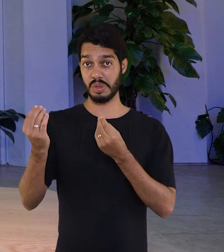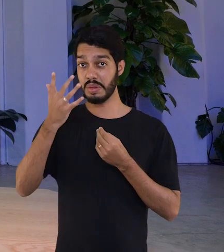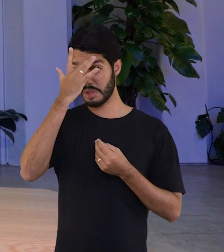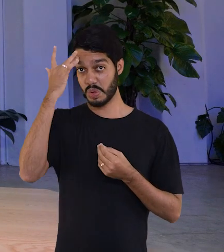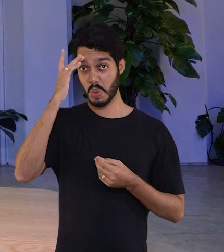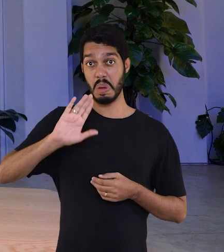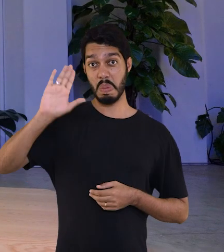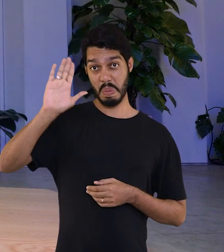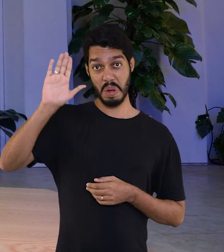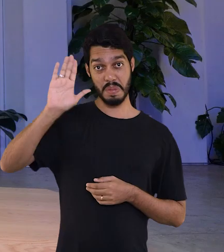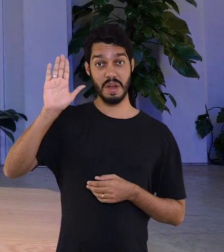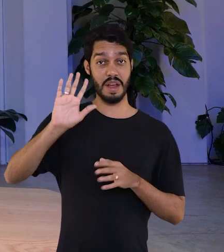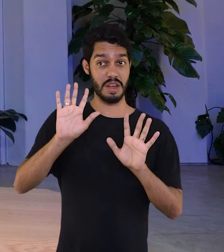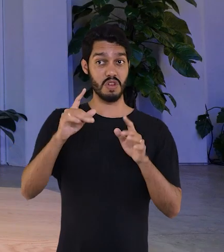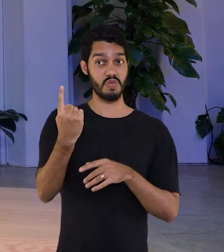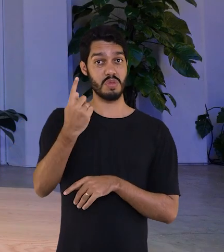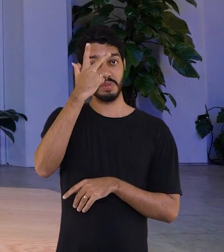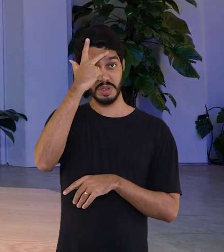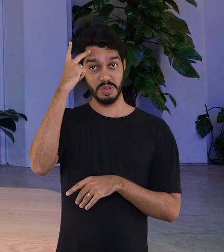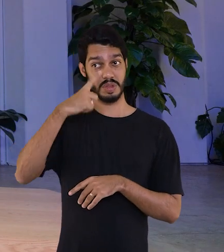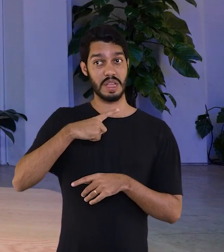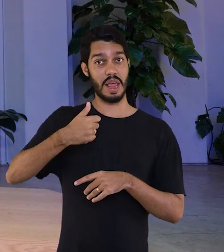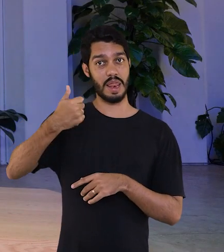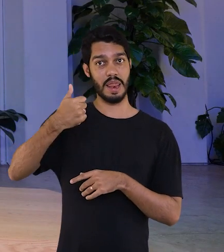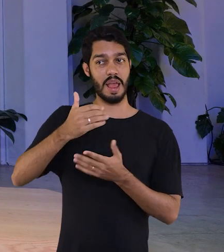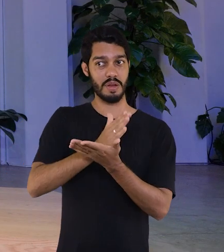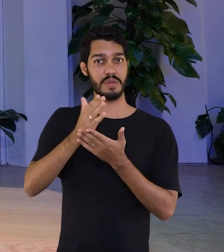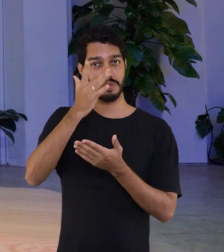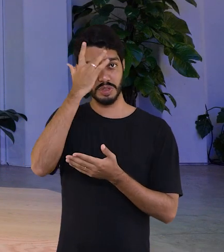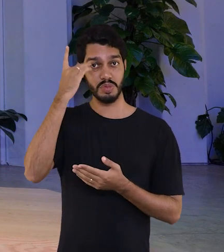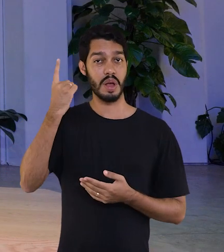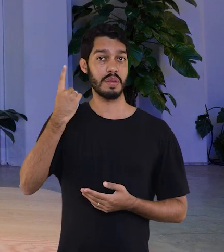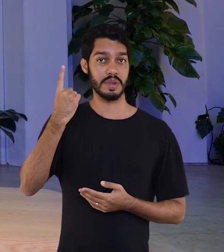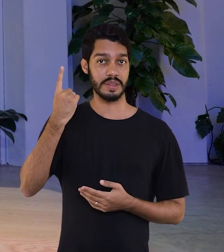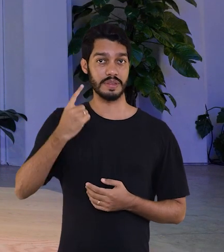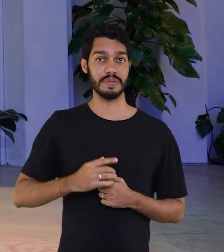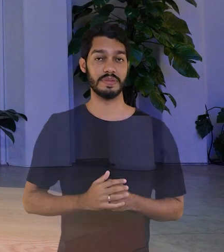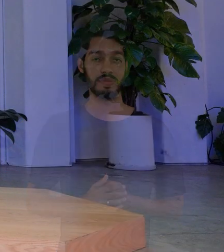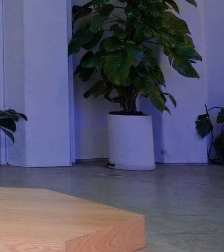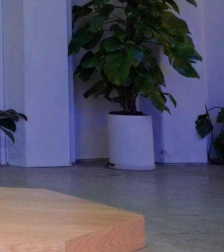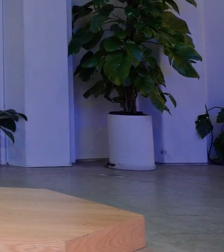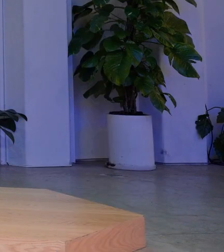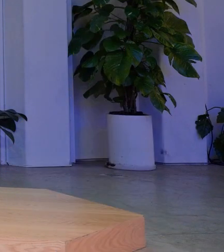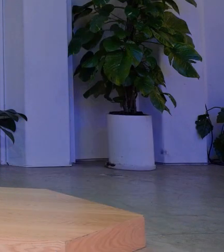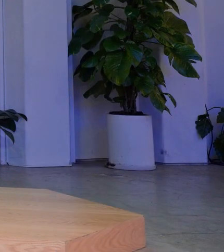Ó, muitas pessoas levantaram a mão, Rafa. Minha amiga aqui é a primeira, mas eu já vi mais 20 que levantaram a mão aqui, hein? Quem foi o primeiro?